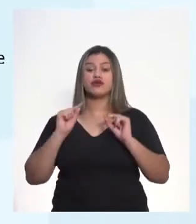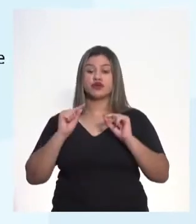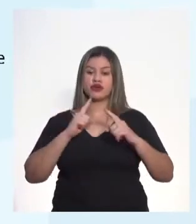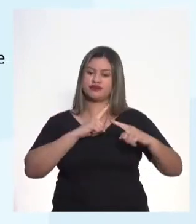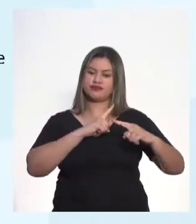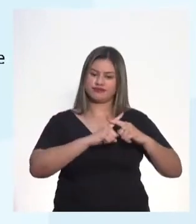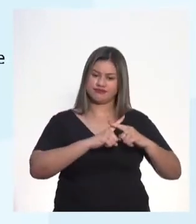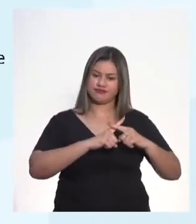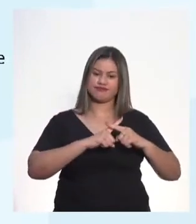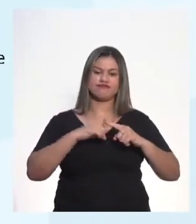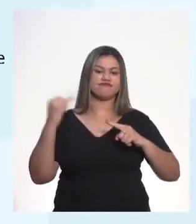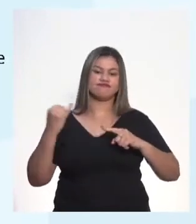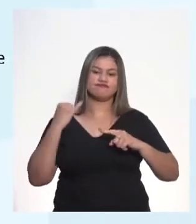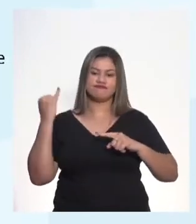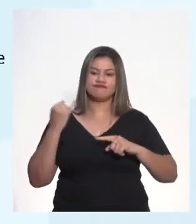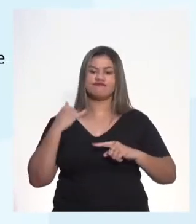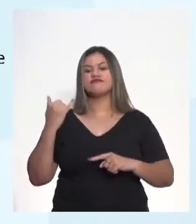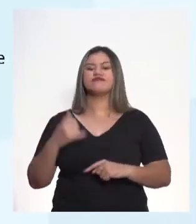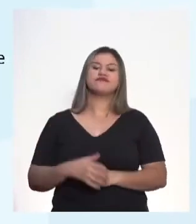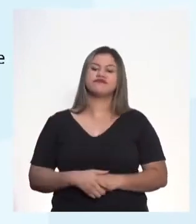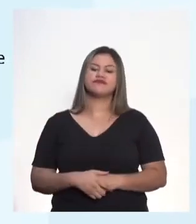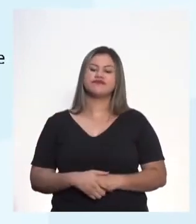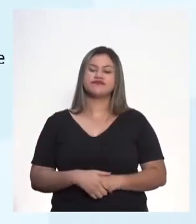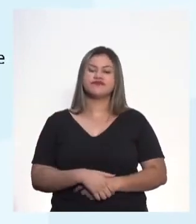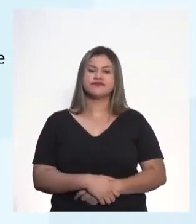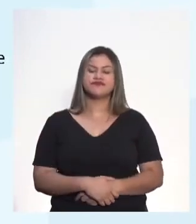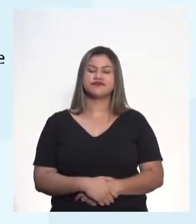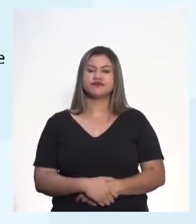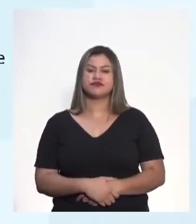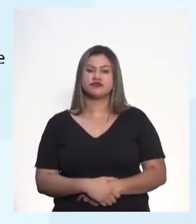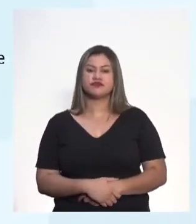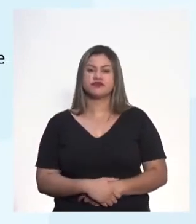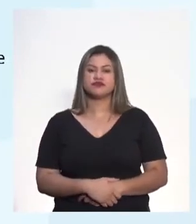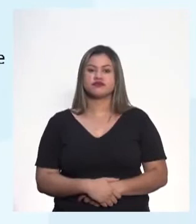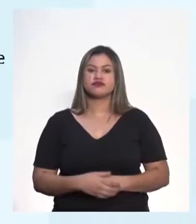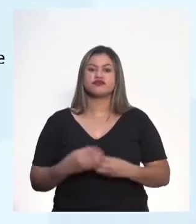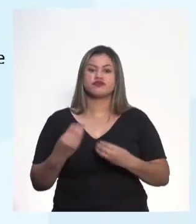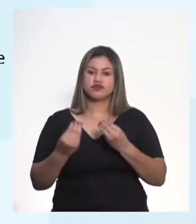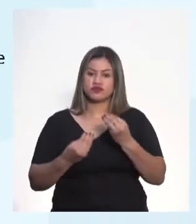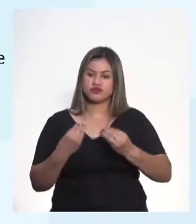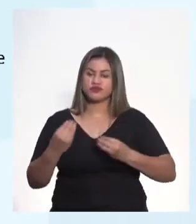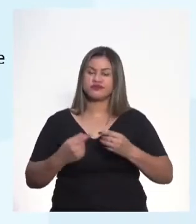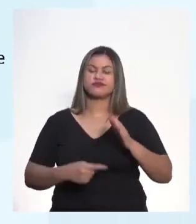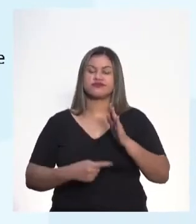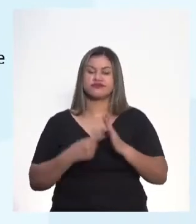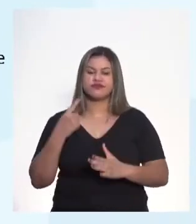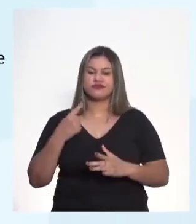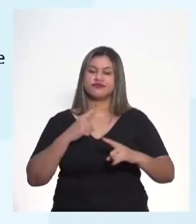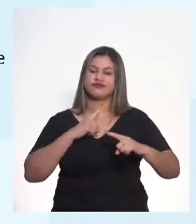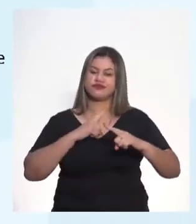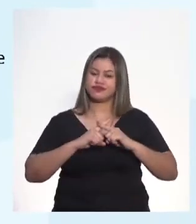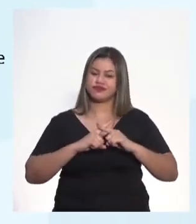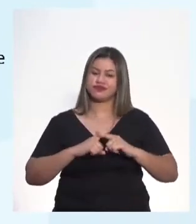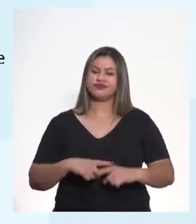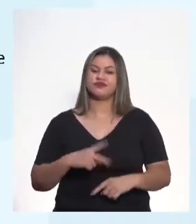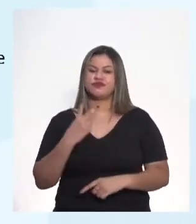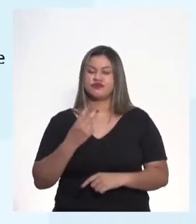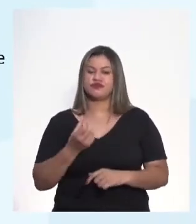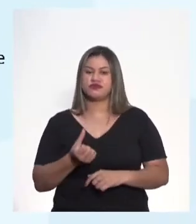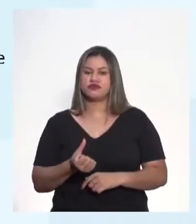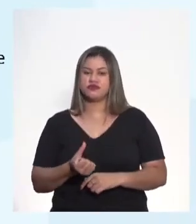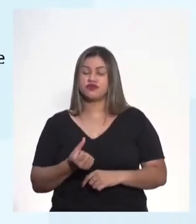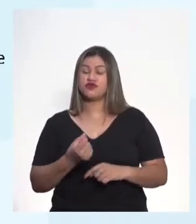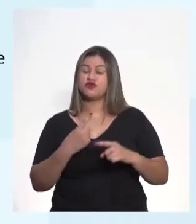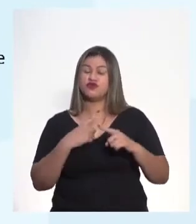tudo errado não pode não pode aceitar o pé do frango né então tem que fazer primeiro o coração duas vezes 6 =